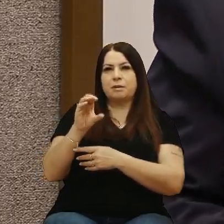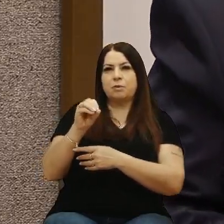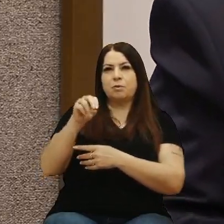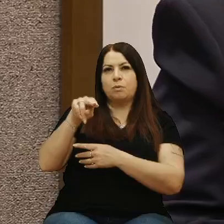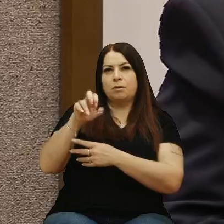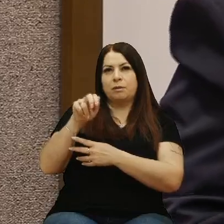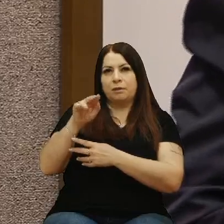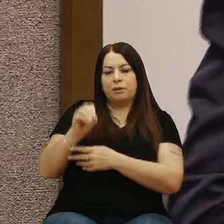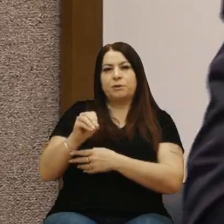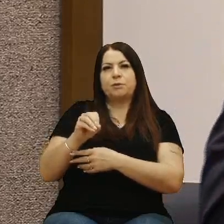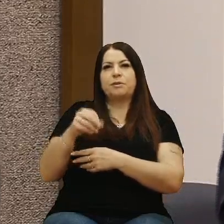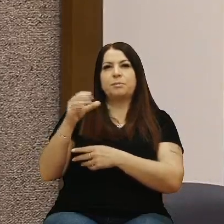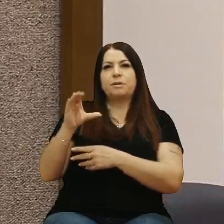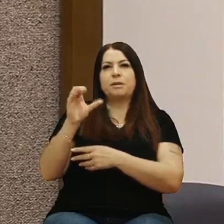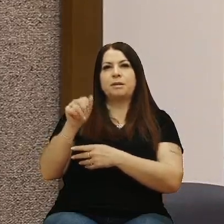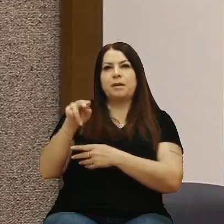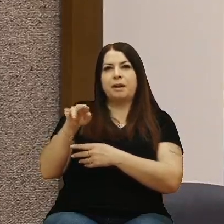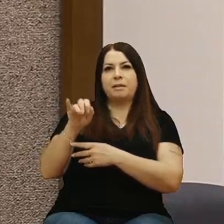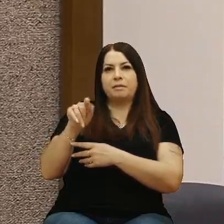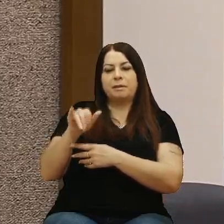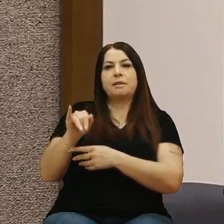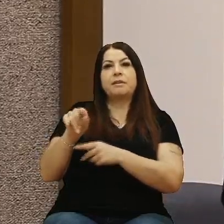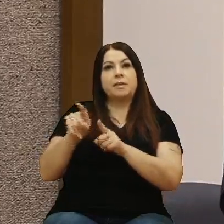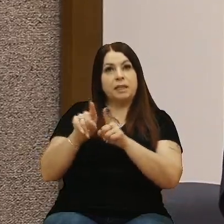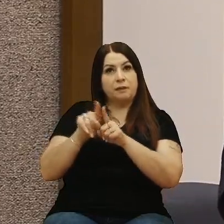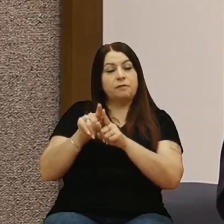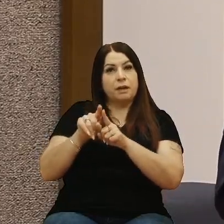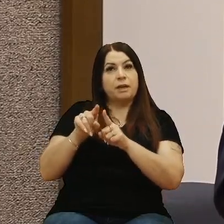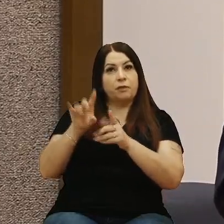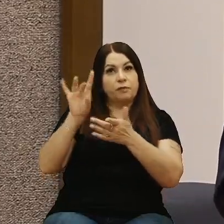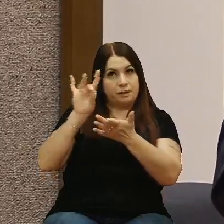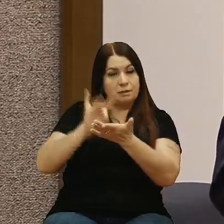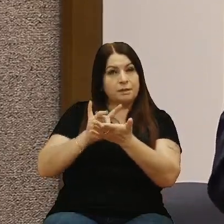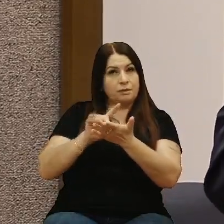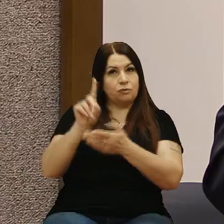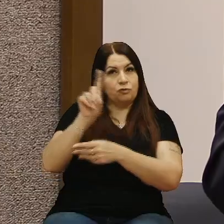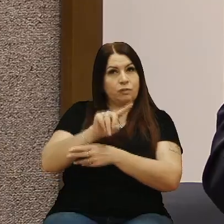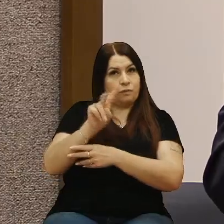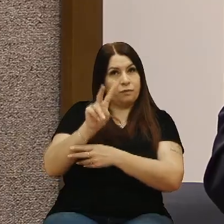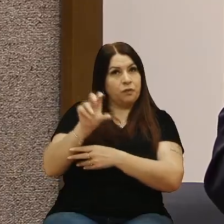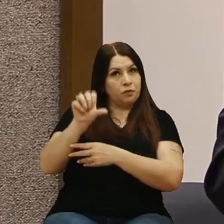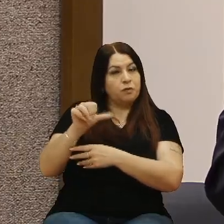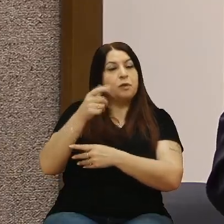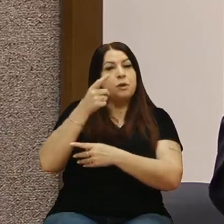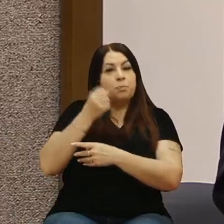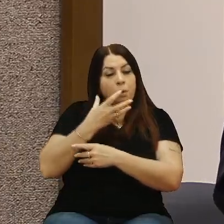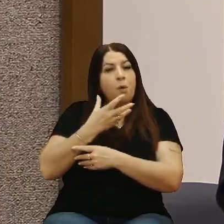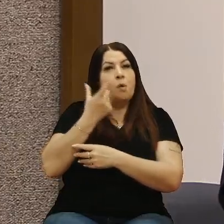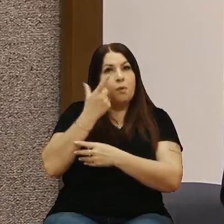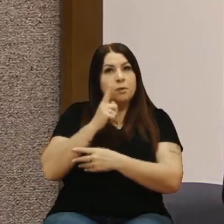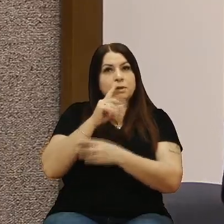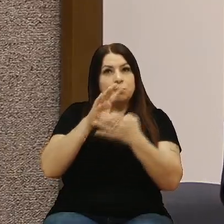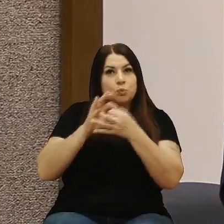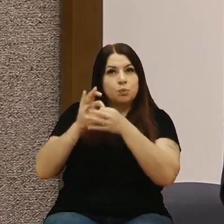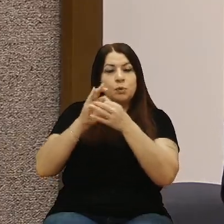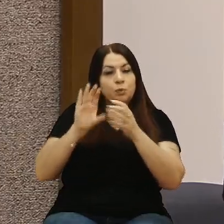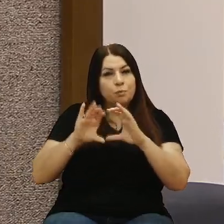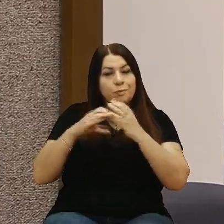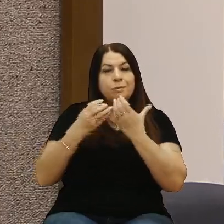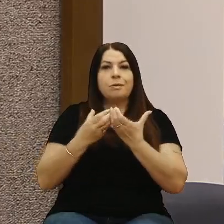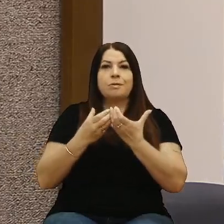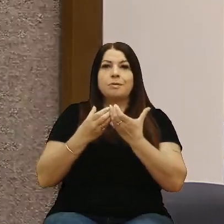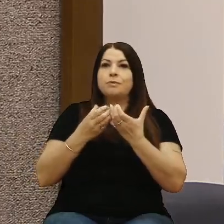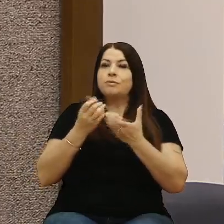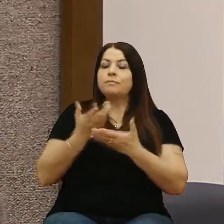vai ser ordenado no dia 29. Que bom que a gente consegue unir a comunidade. E